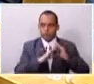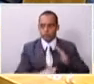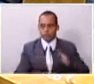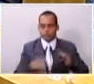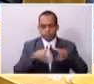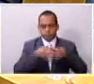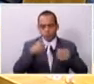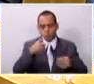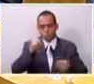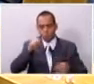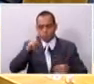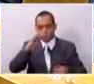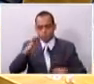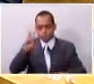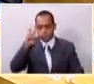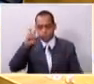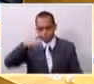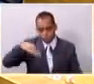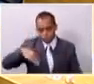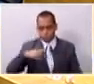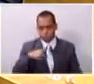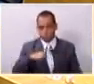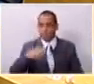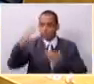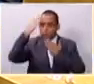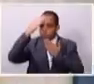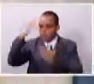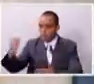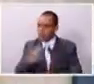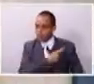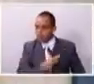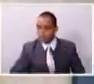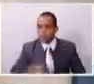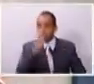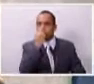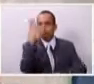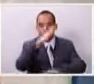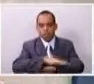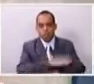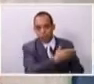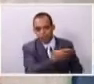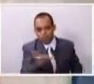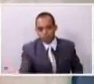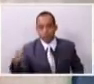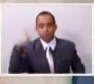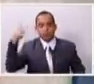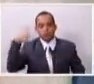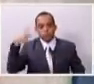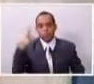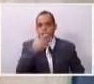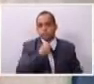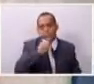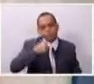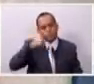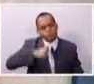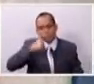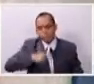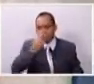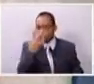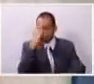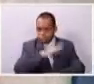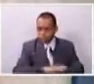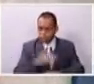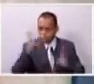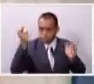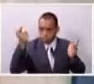PSDB tem Vossa Excelência 5 minutos. Muito obrigado, senhor presidente. Uma boa tarde a todos os senhores vereadores, as senhoras vereadoras. Eu venho aqui